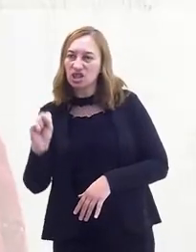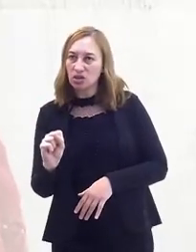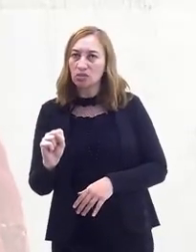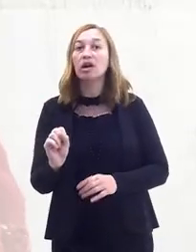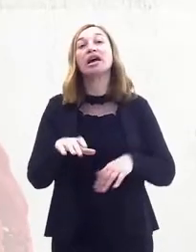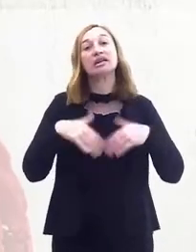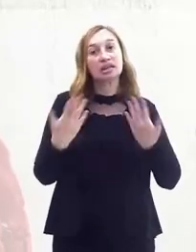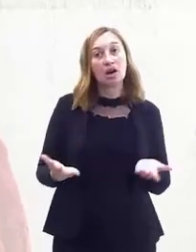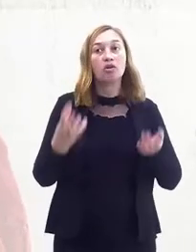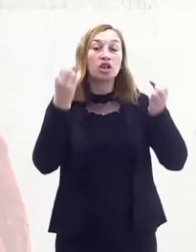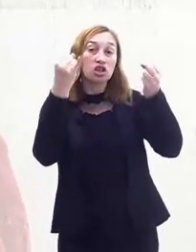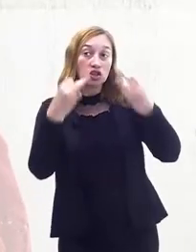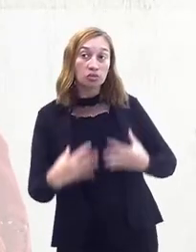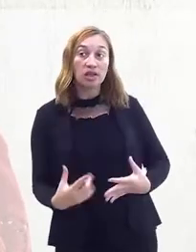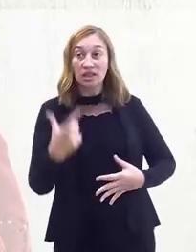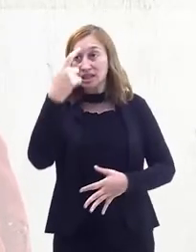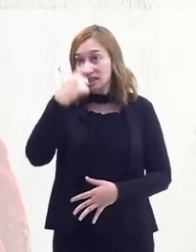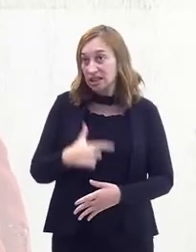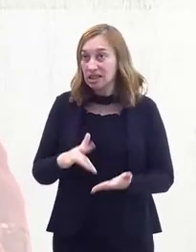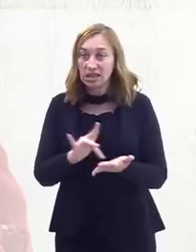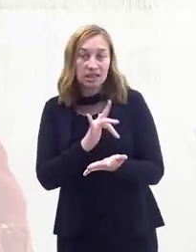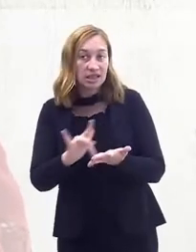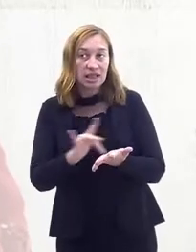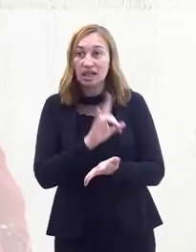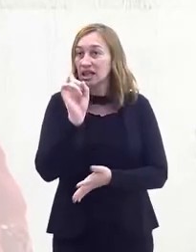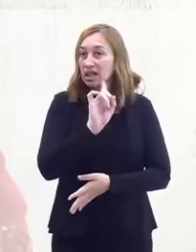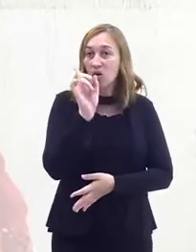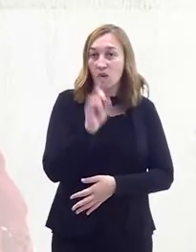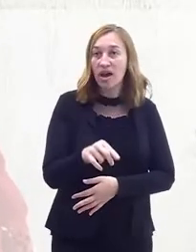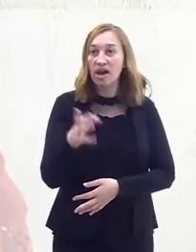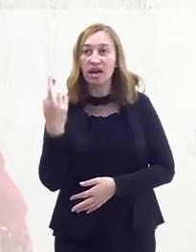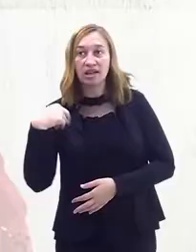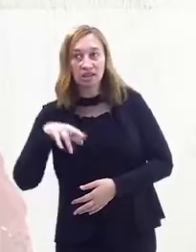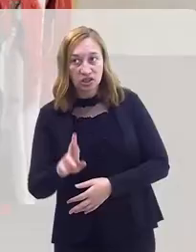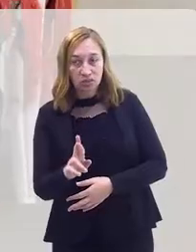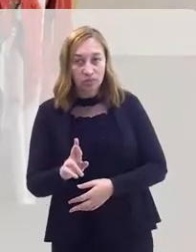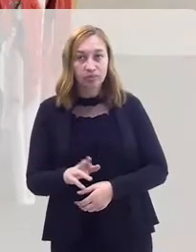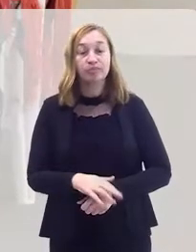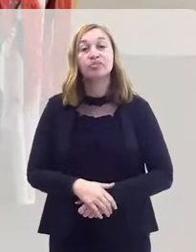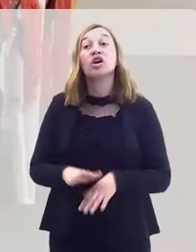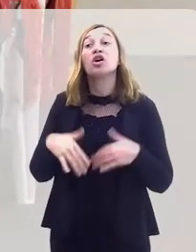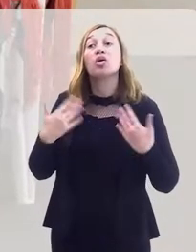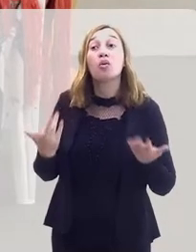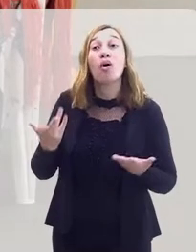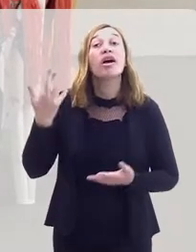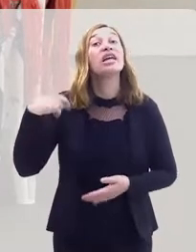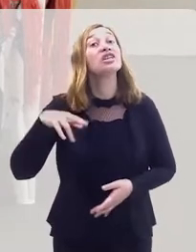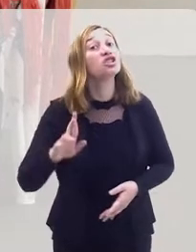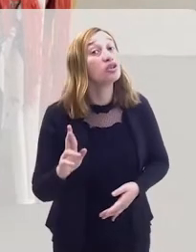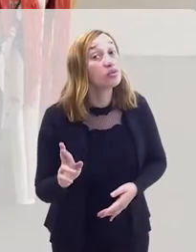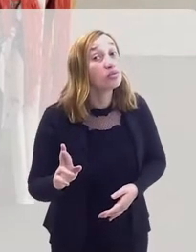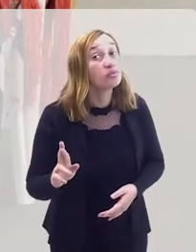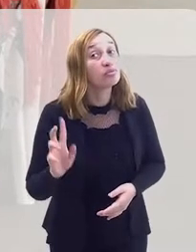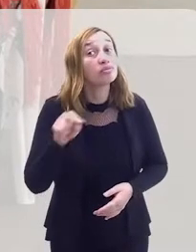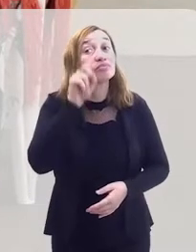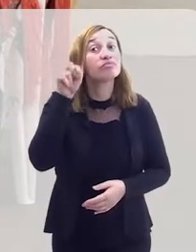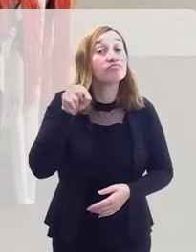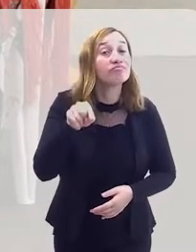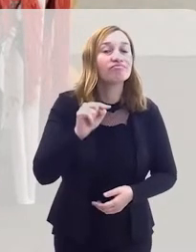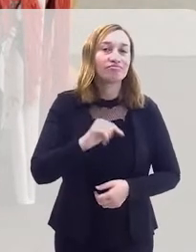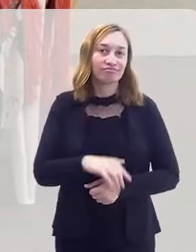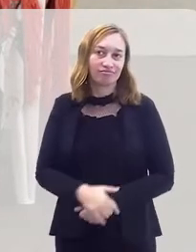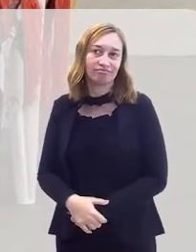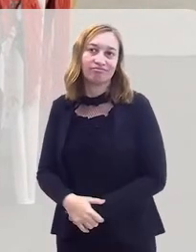Então, esclarecemos que ser cigano não é uma religião. Não é uma religião. E qual é a religião dos ciganos?